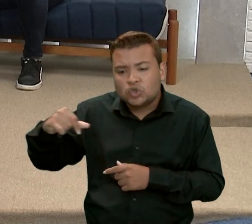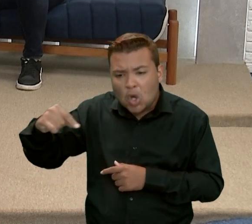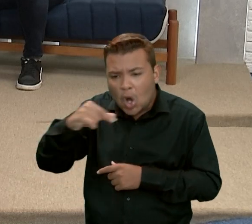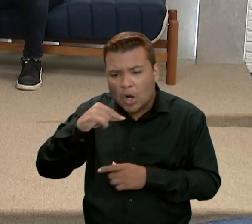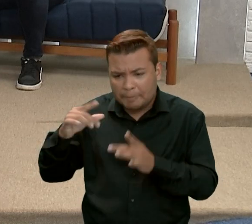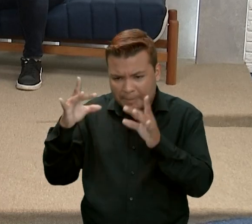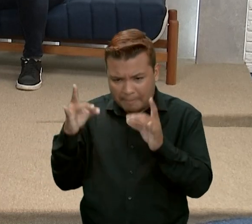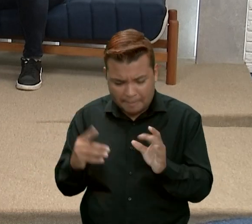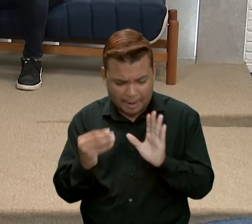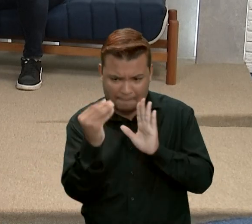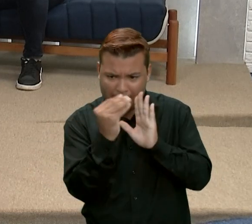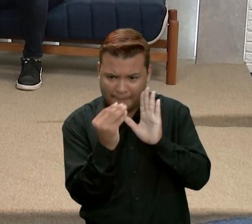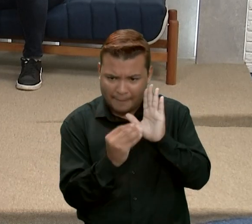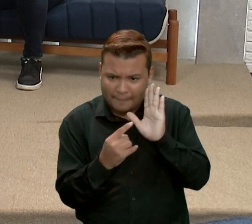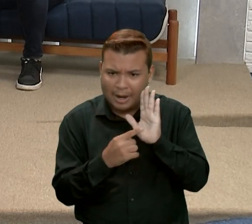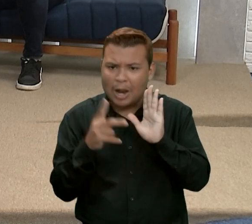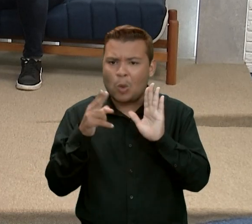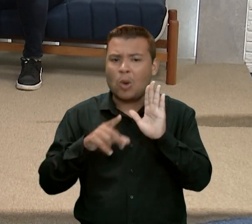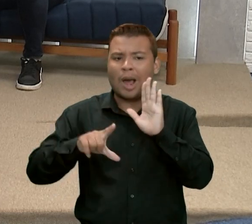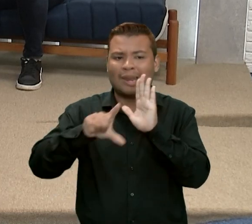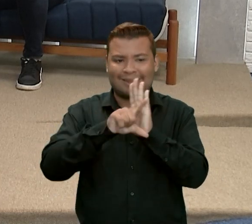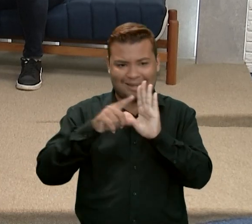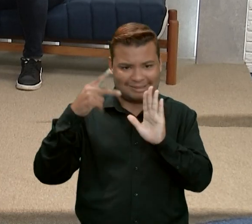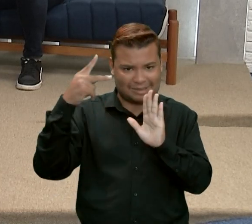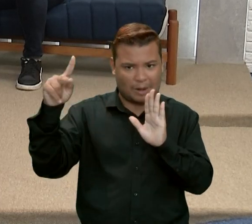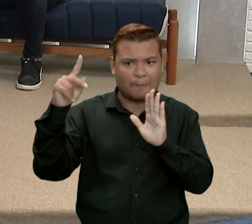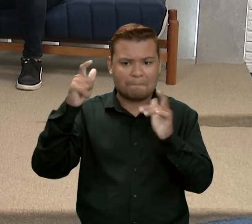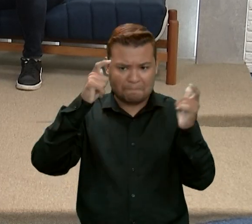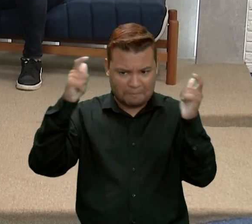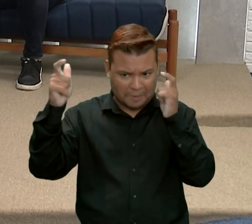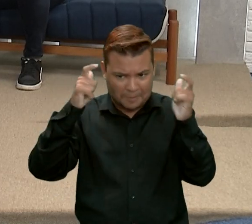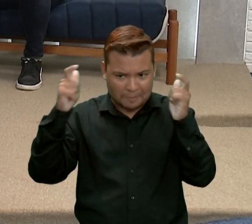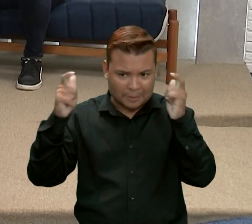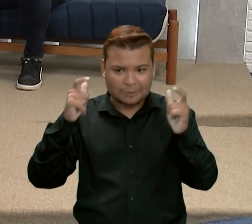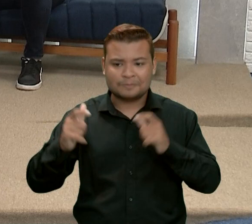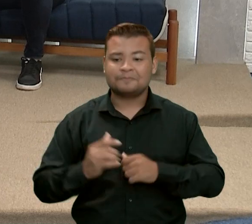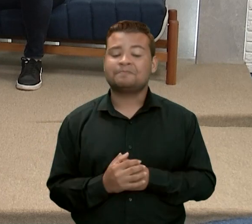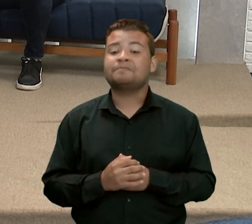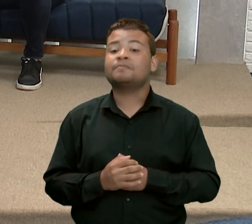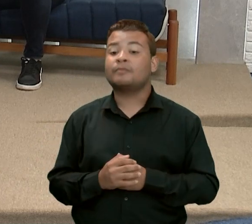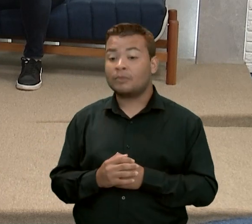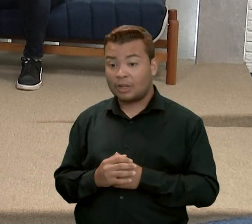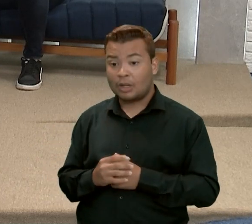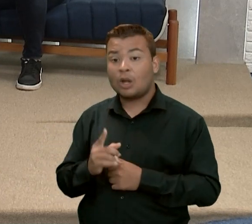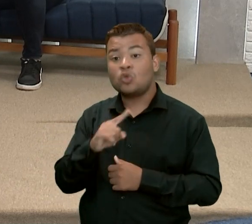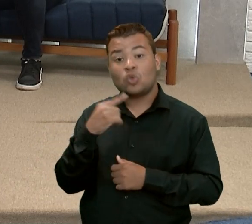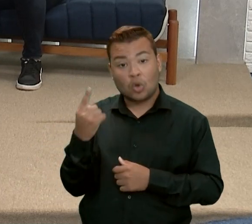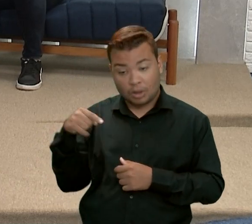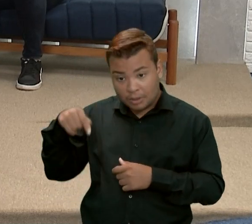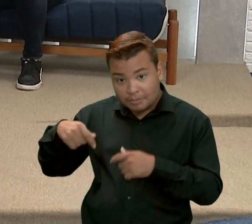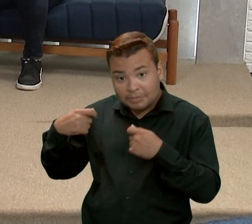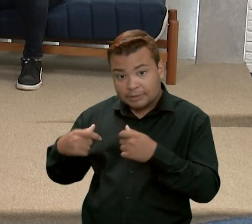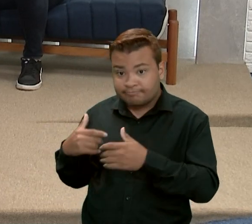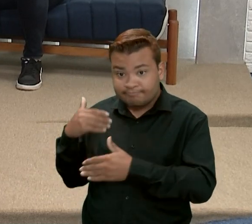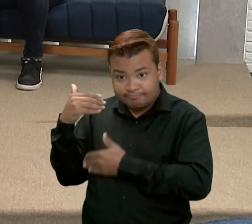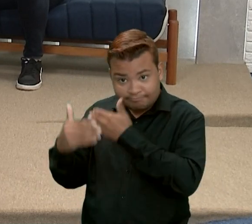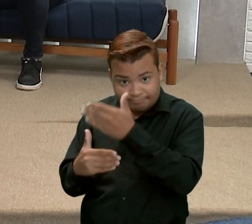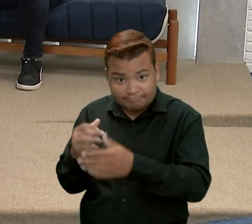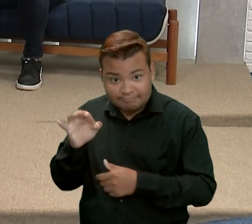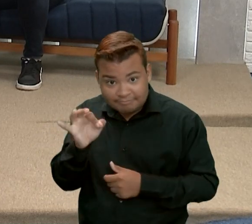mais, conforme a legislação daquele país. E isso é o que a gente precisa avançar nesse sentido aqui no país, né,